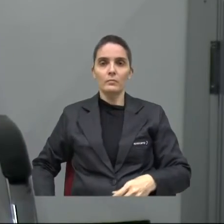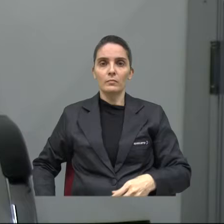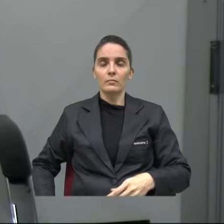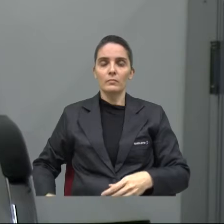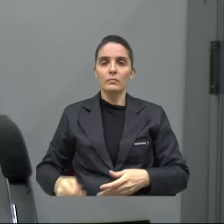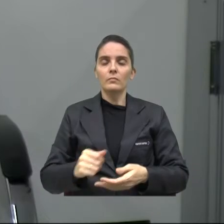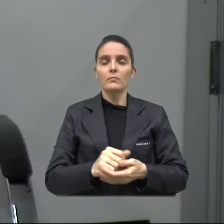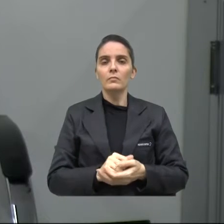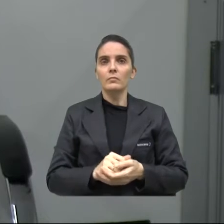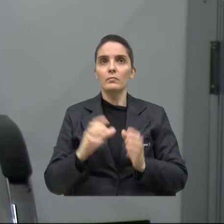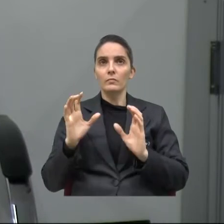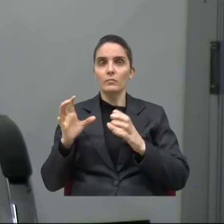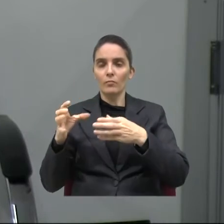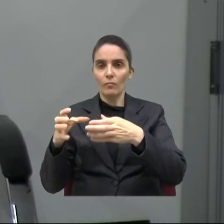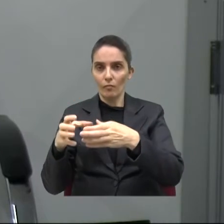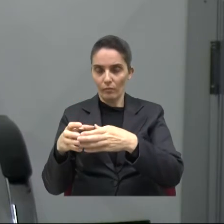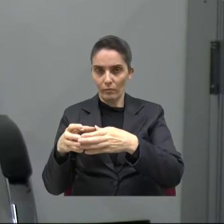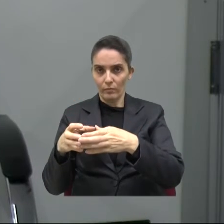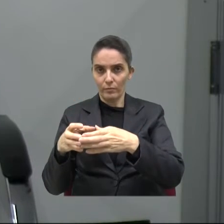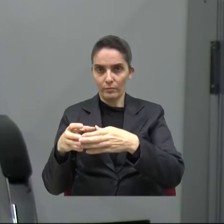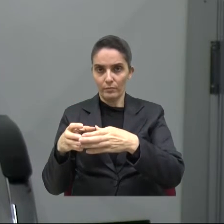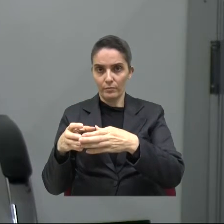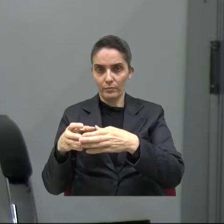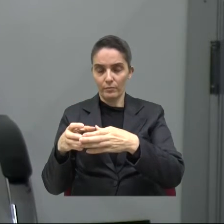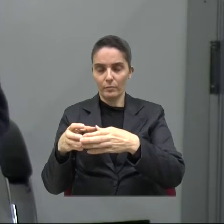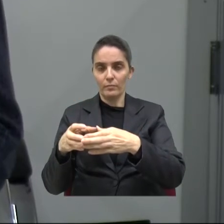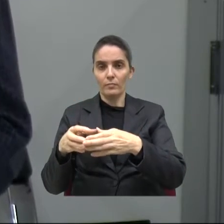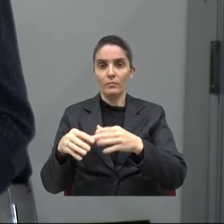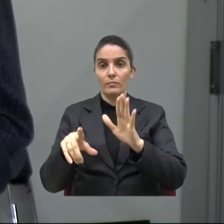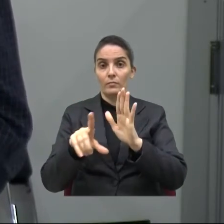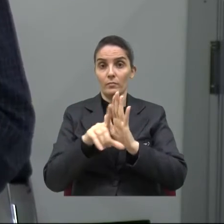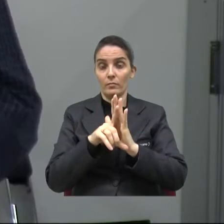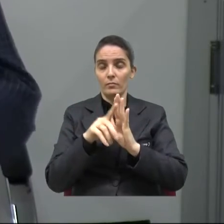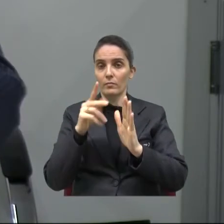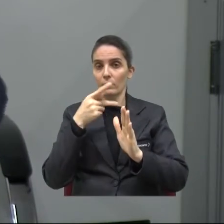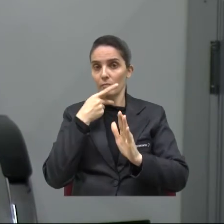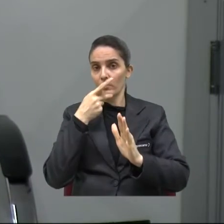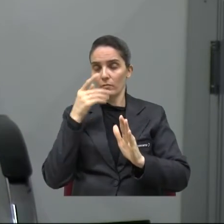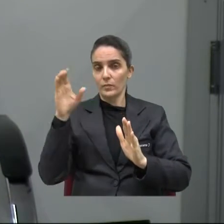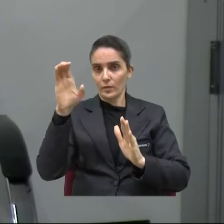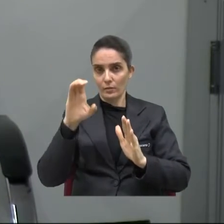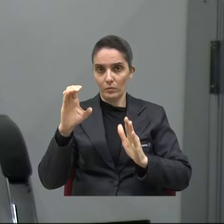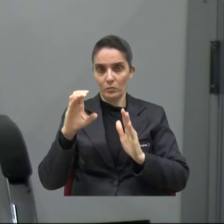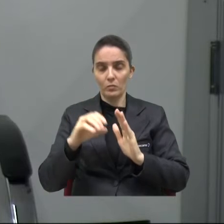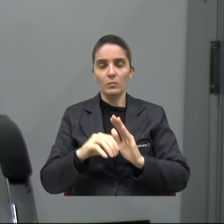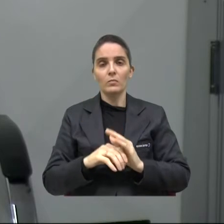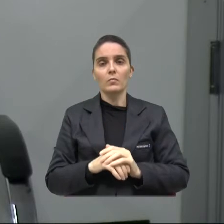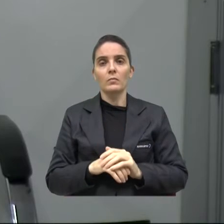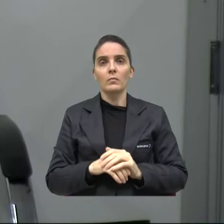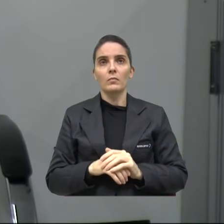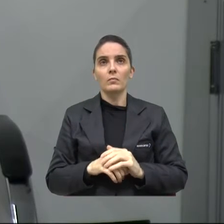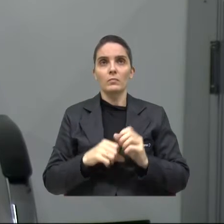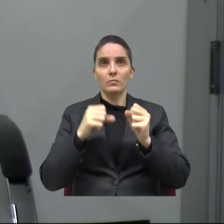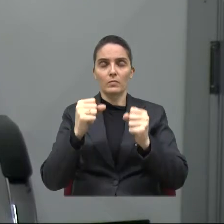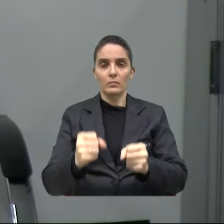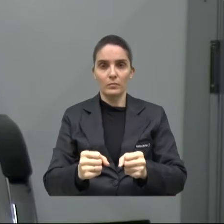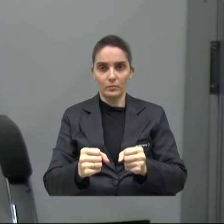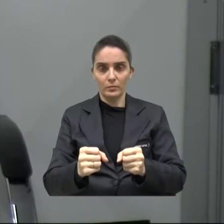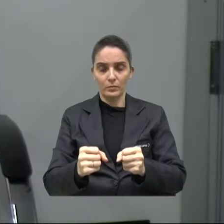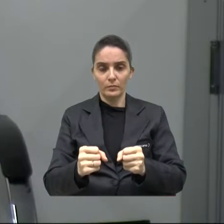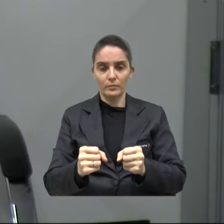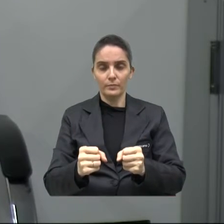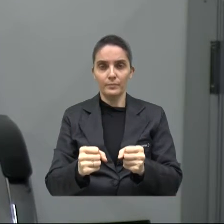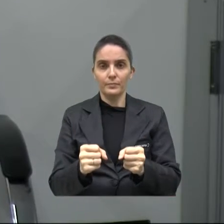na comissão, na Constituição, melhor dizendo, diz que o poder é exercido pelo